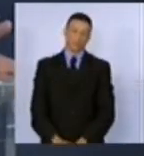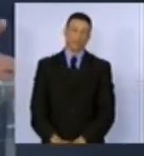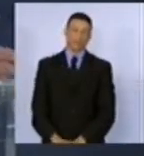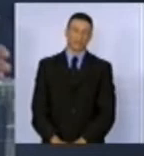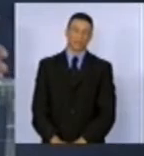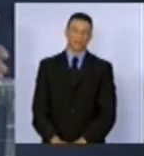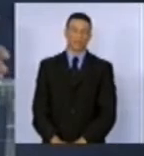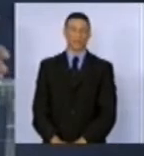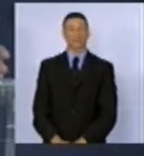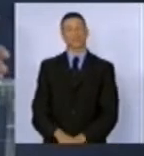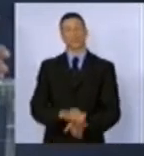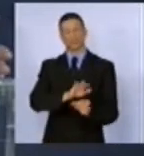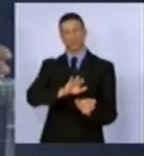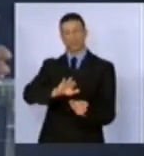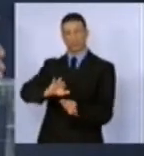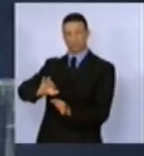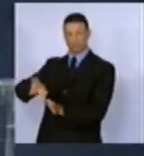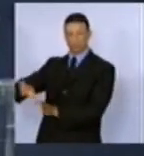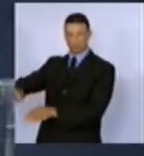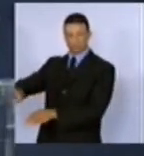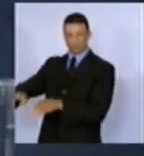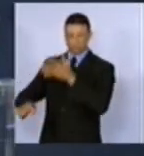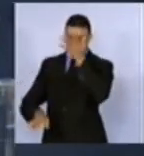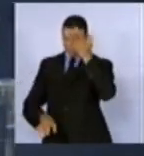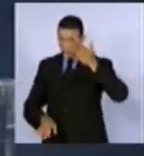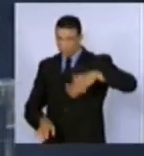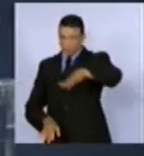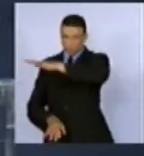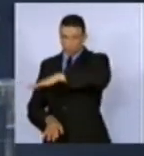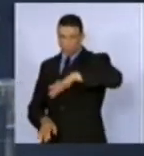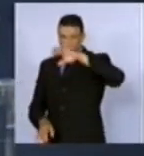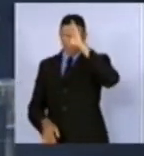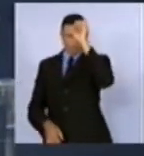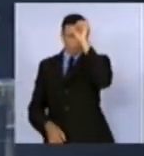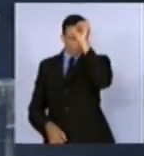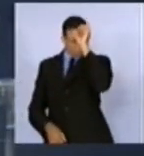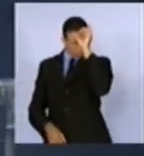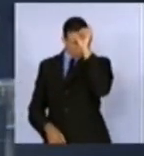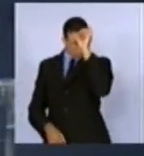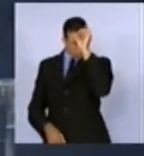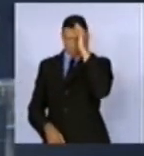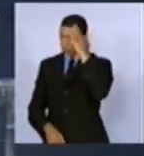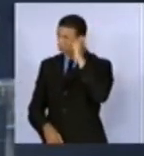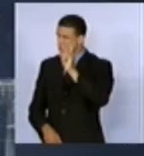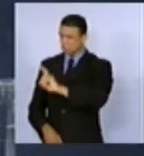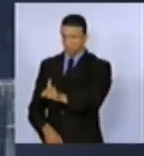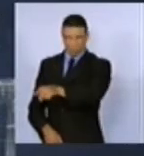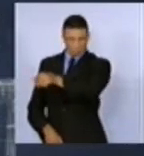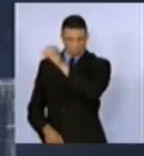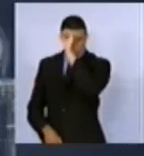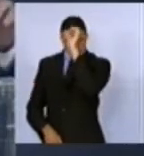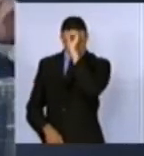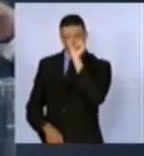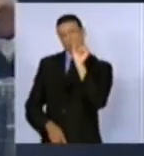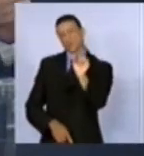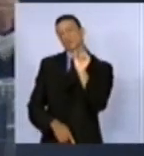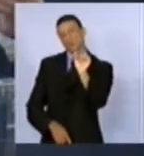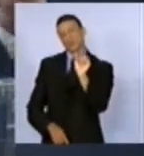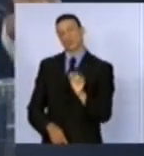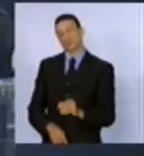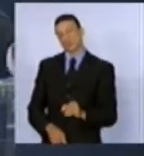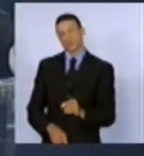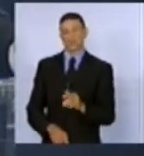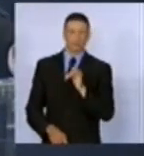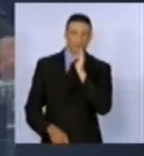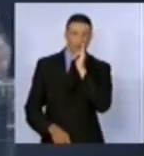outra coisa que as pessoas normalmente não se dão encontra não não se dão conta que o material